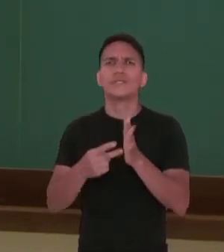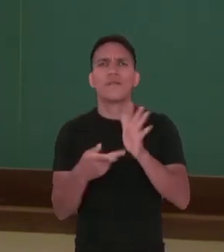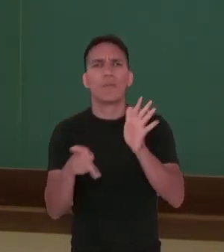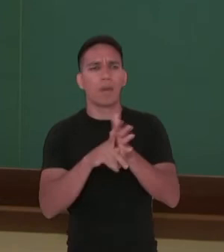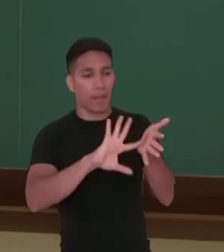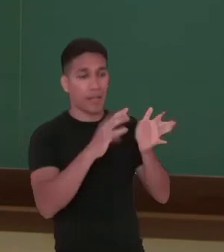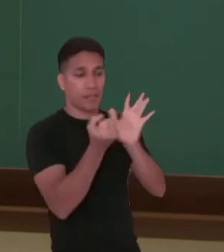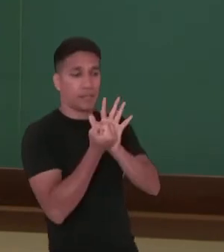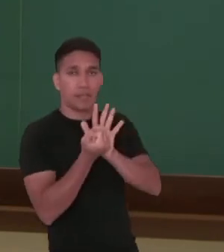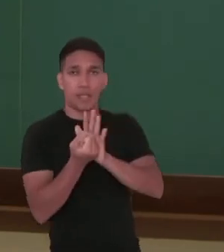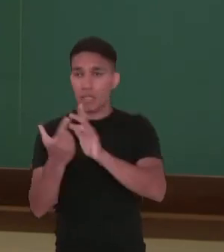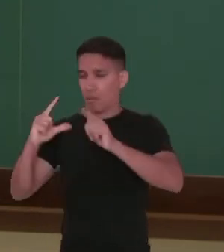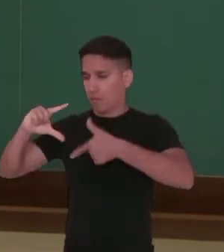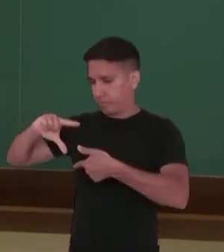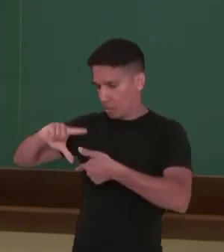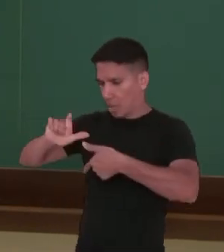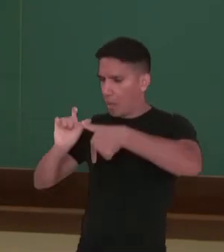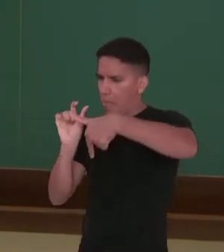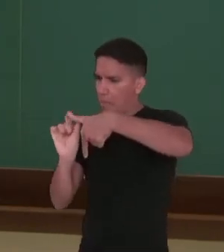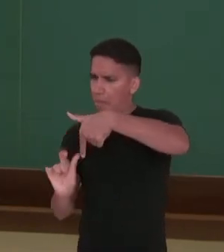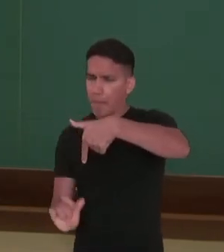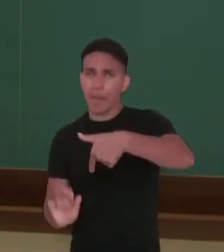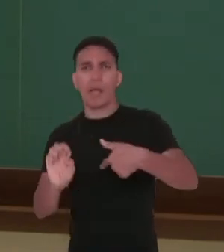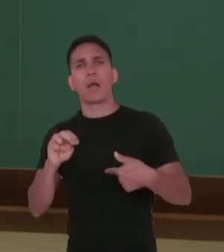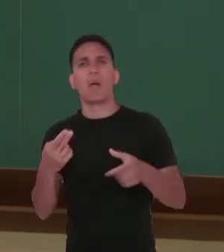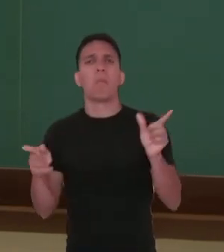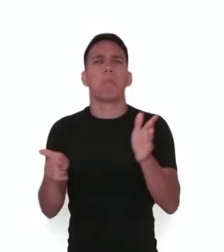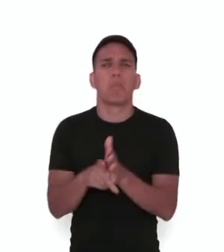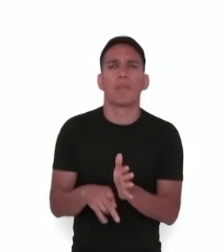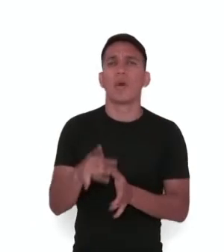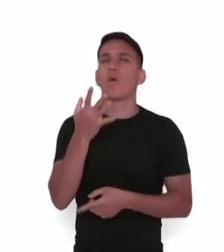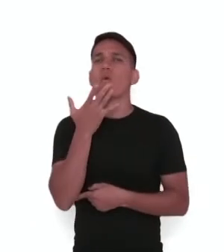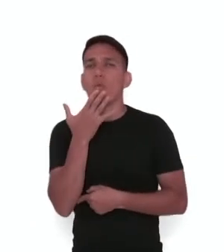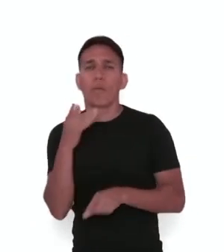por cores, parte por símbolos